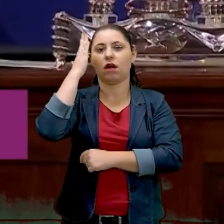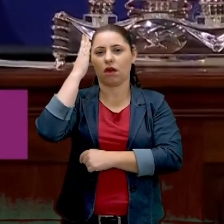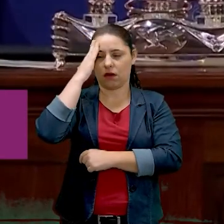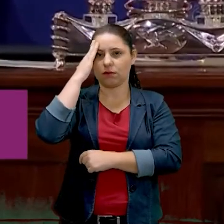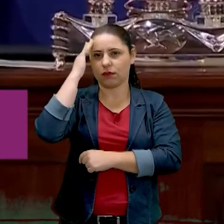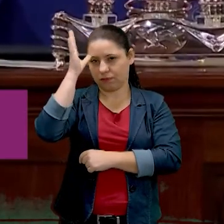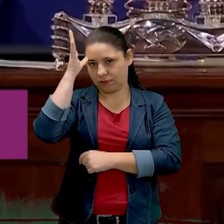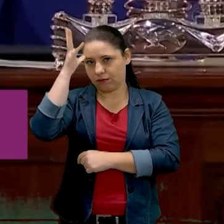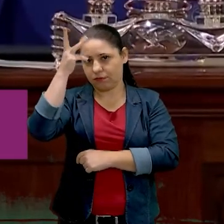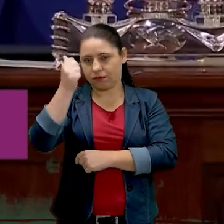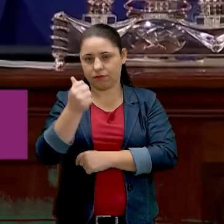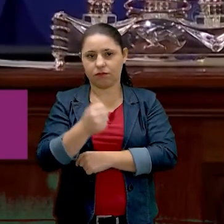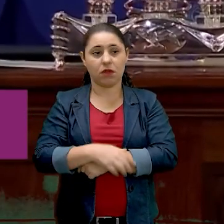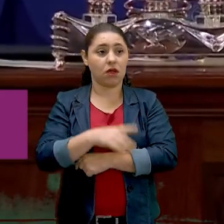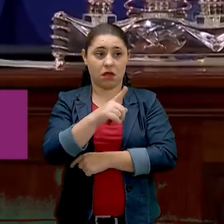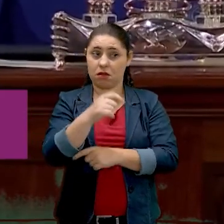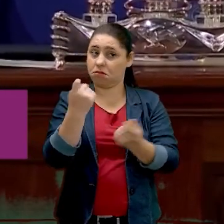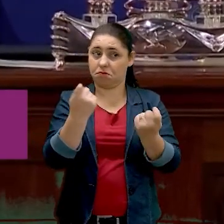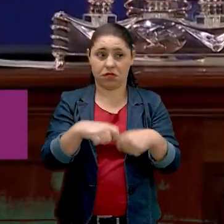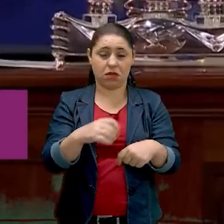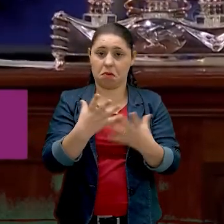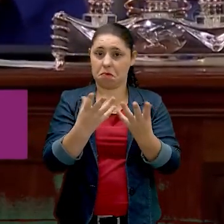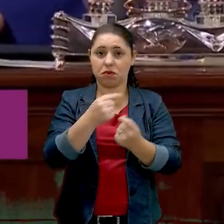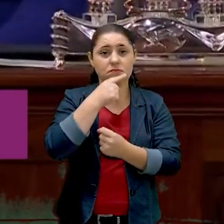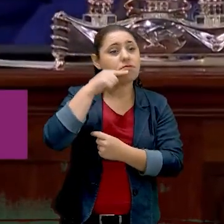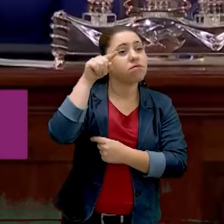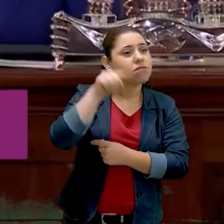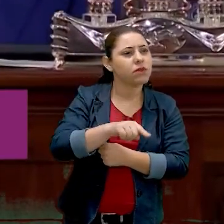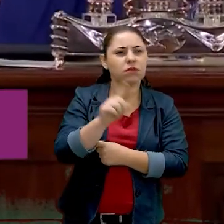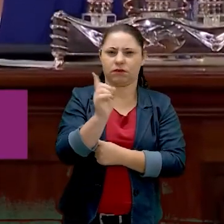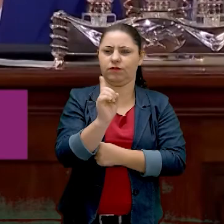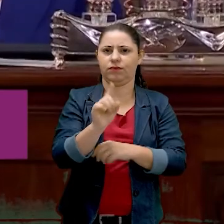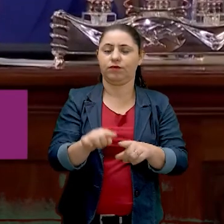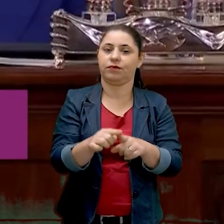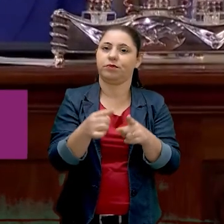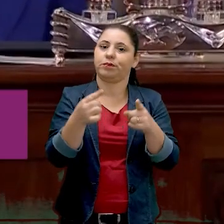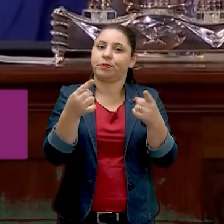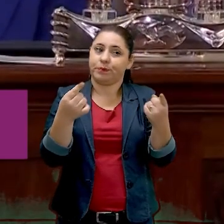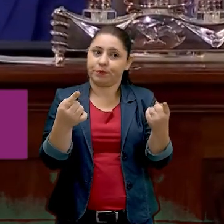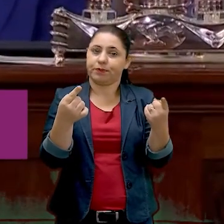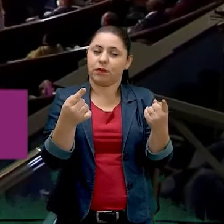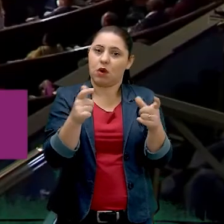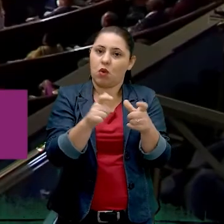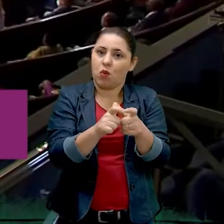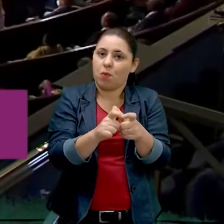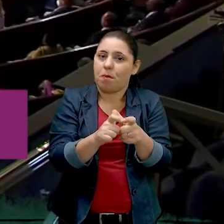Biden? Sabe a decisão. Ele não depende muito da Rússia.